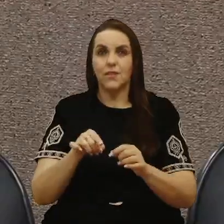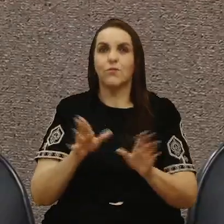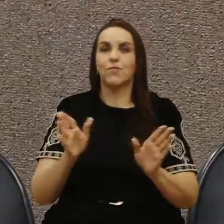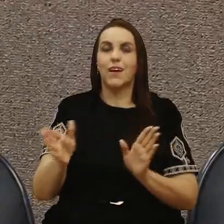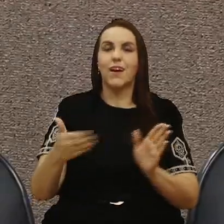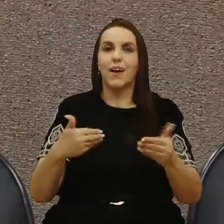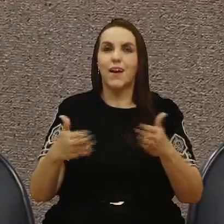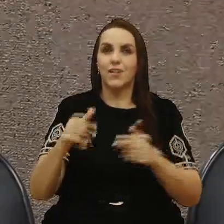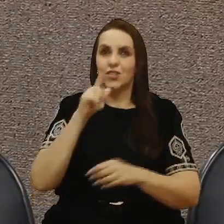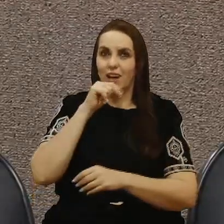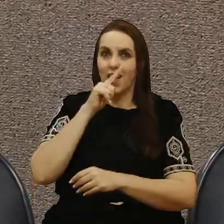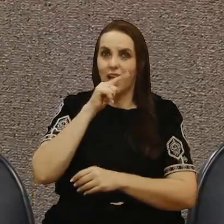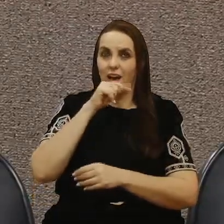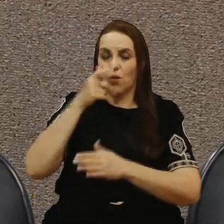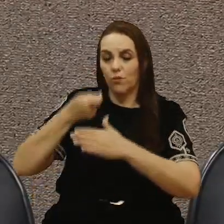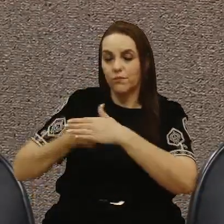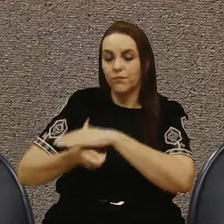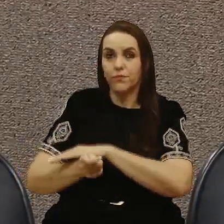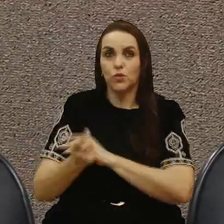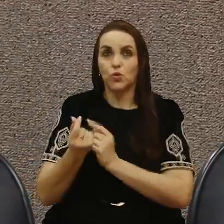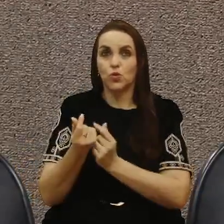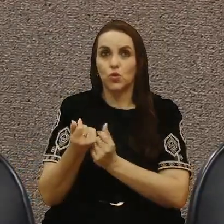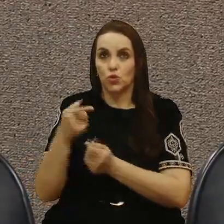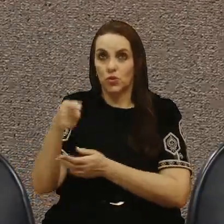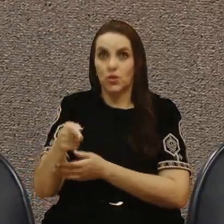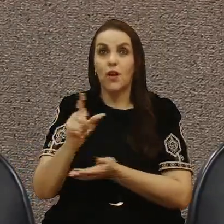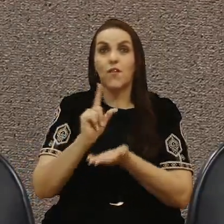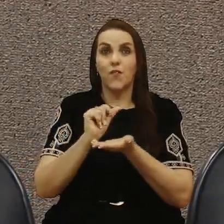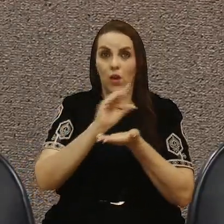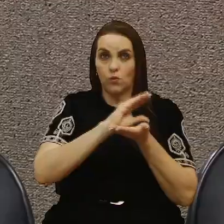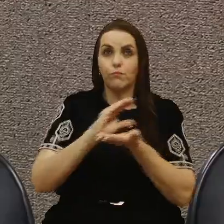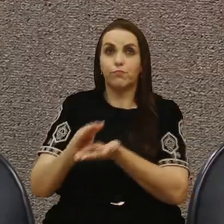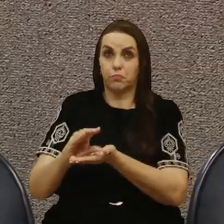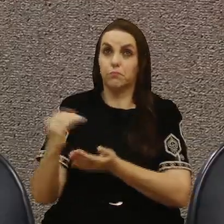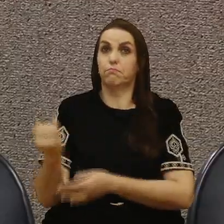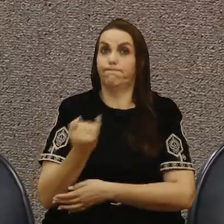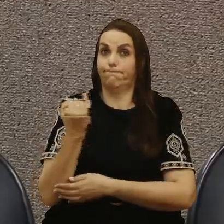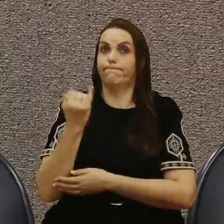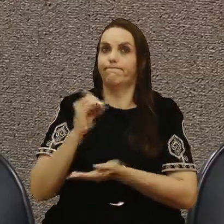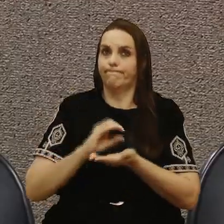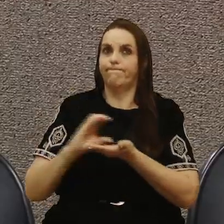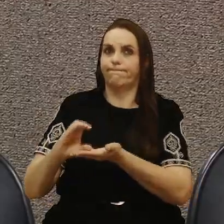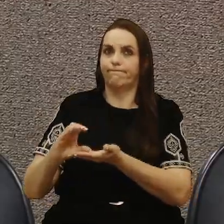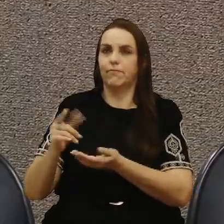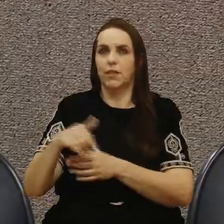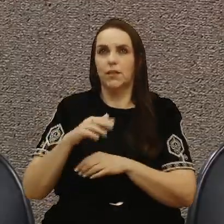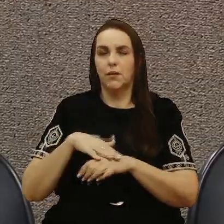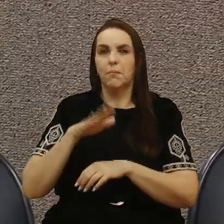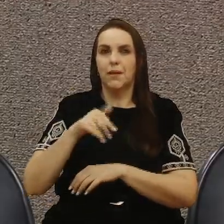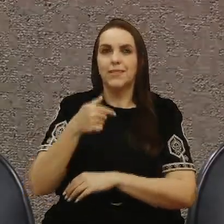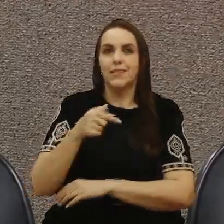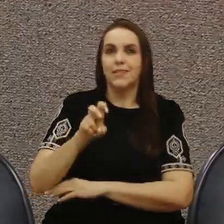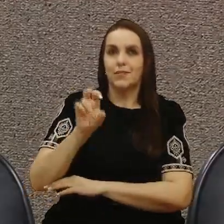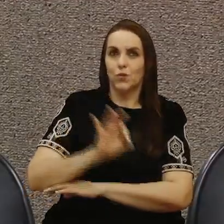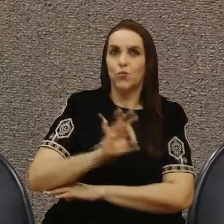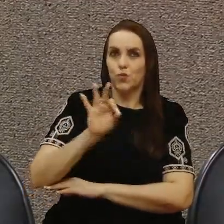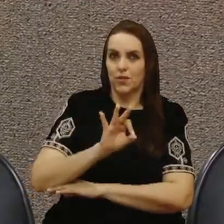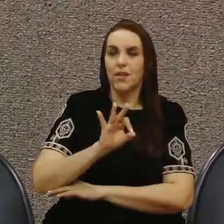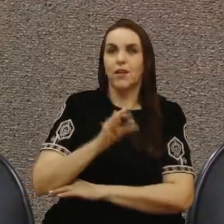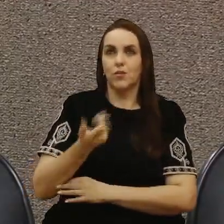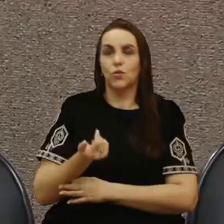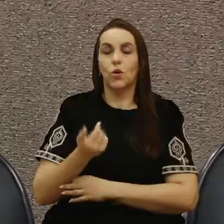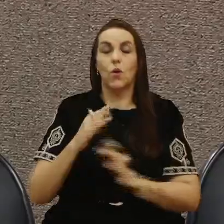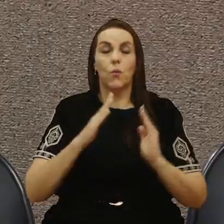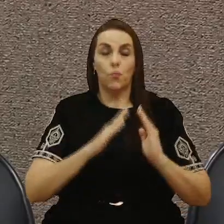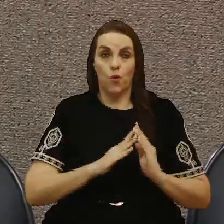d'água subsidiadas, com valor bem significativo de subsídio, inclusive mais de 75%. O morador paga